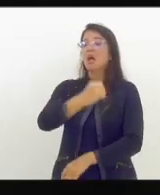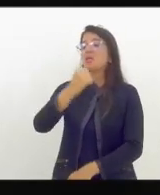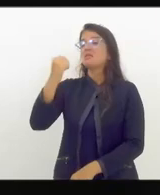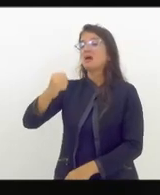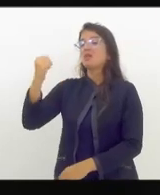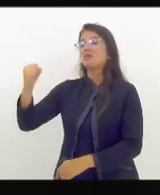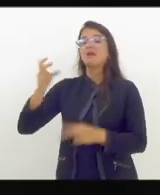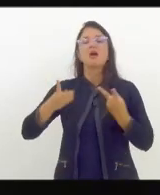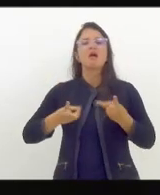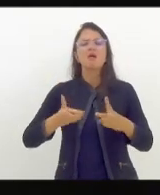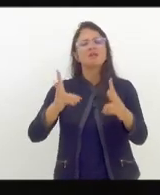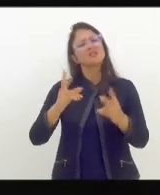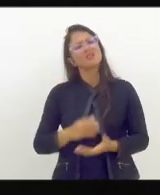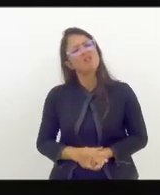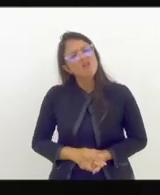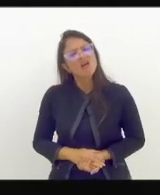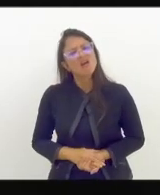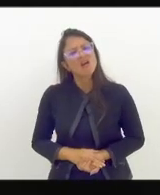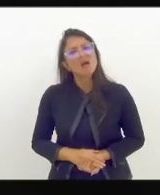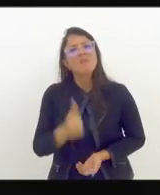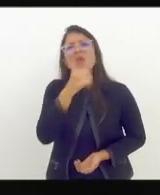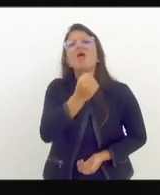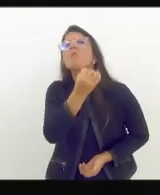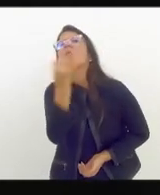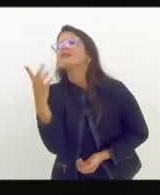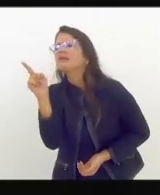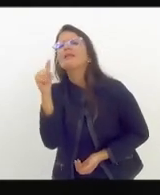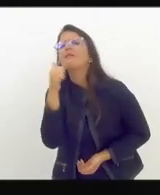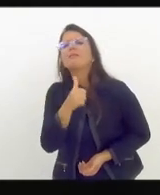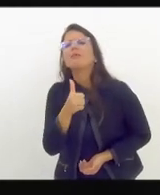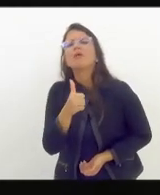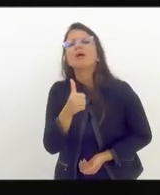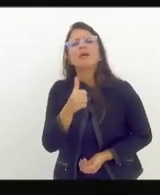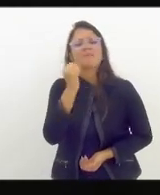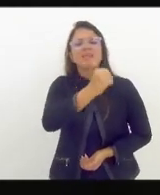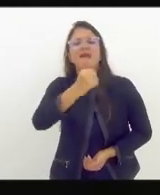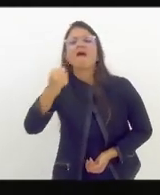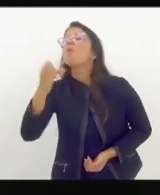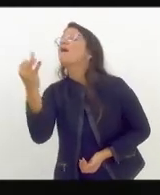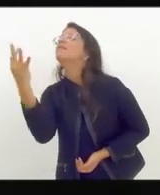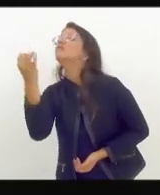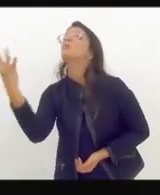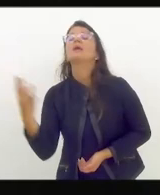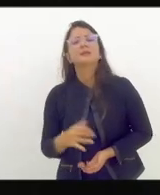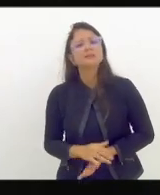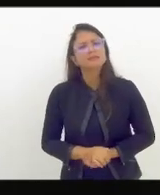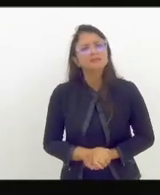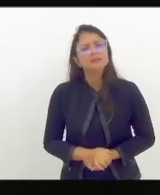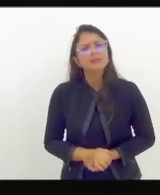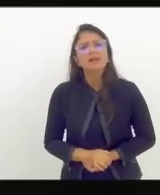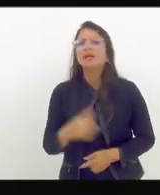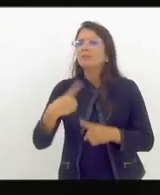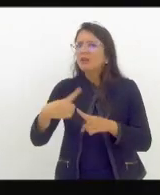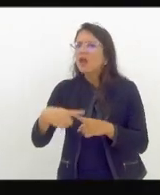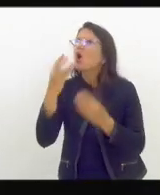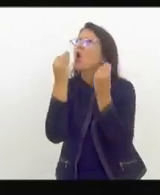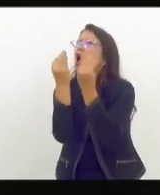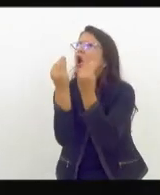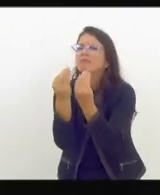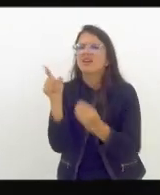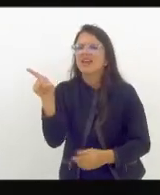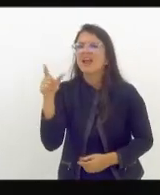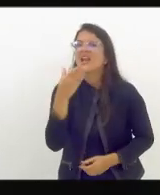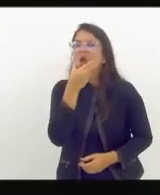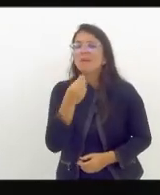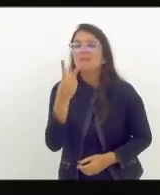indivíduo, esse verme, esse vírus letal, porque é um vírus letal um homem desse